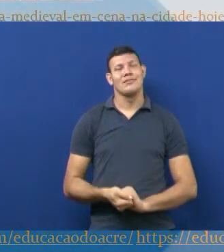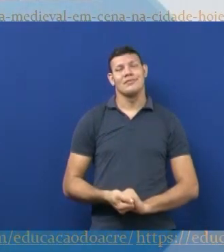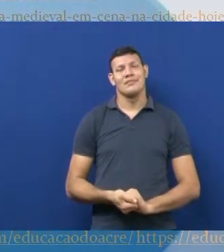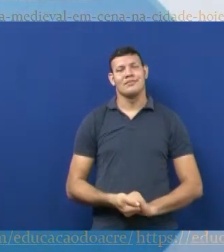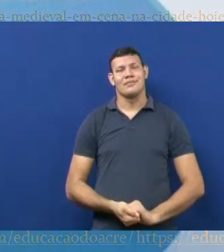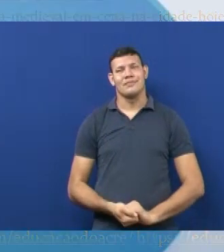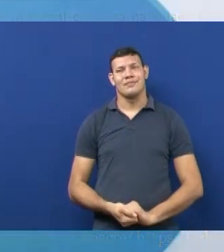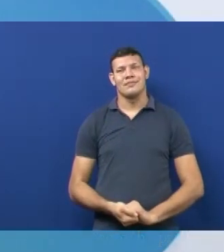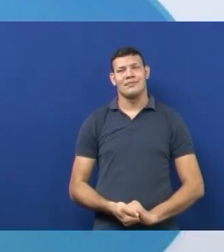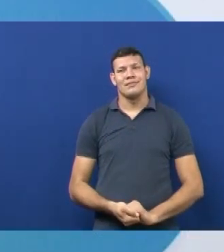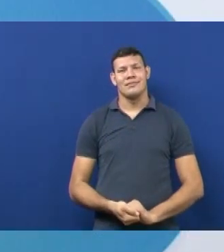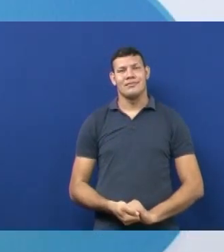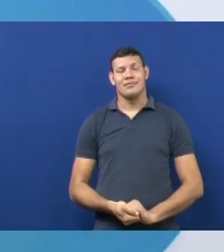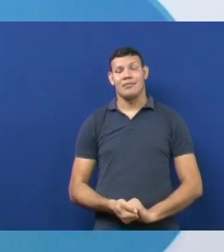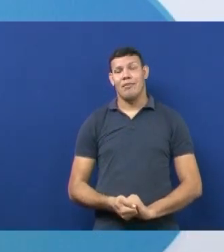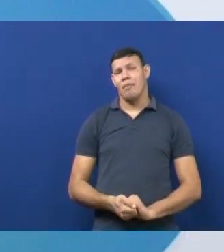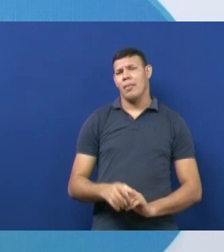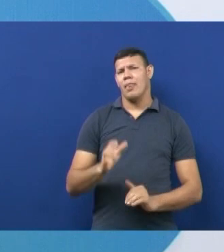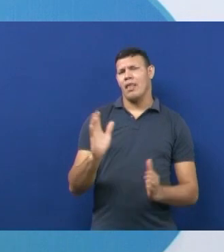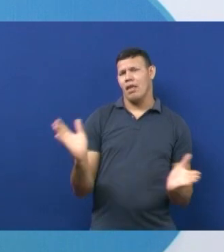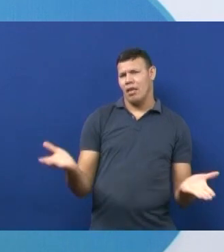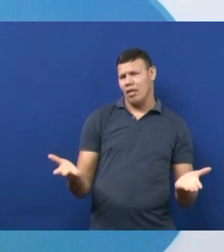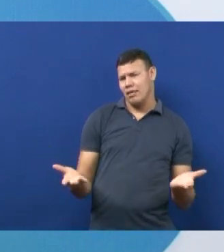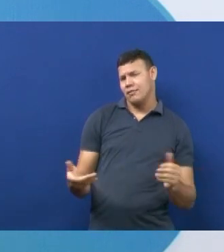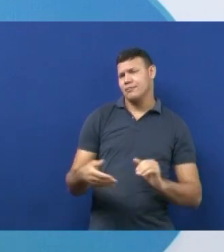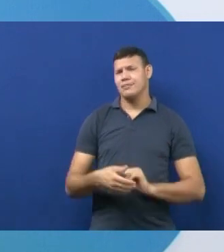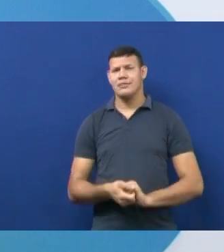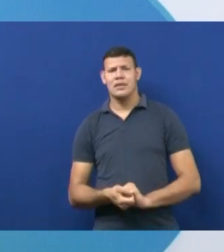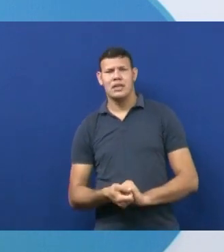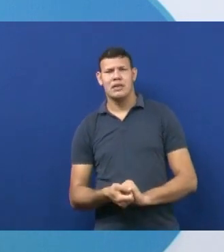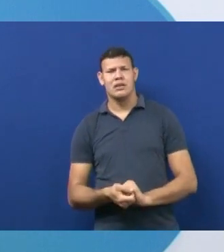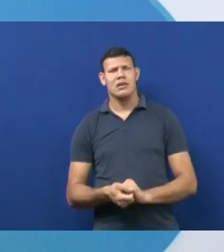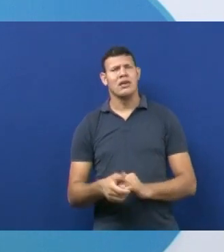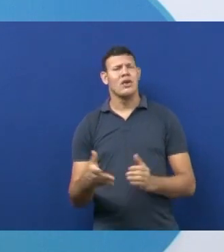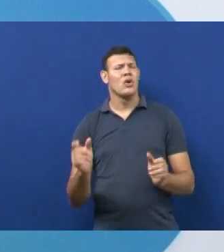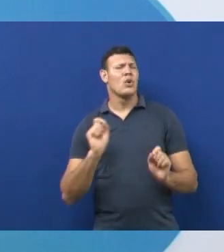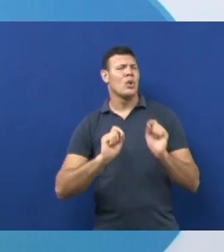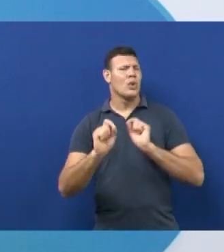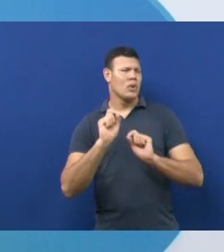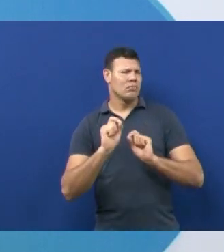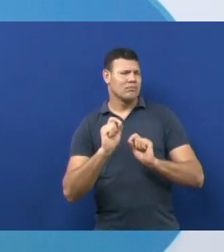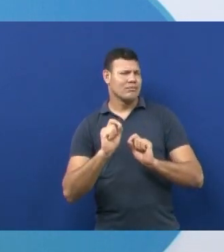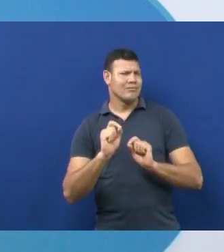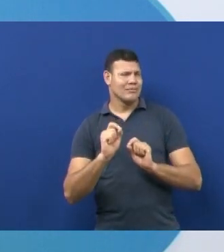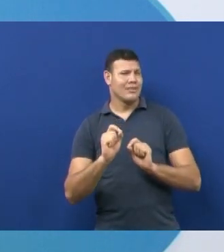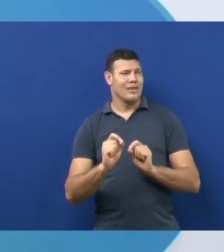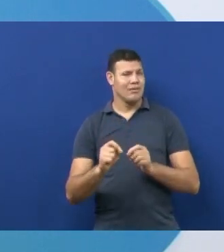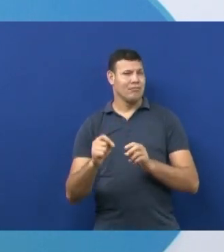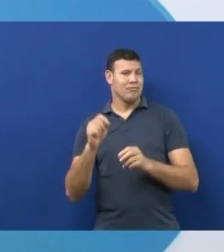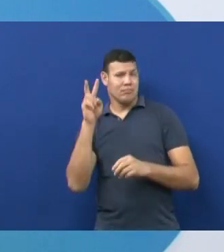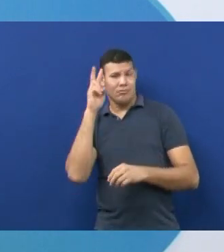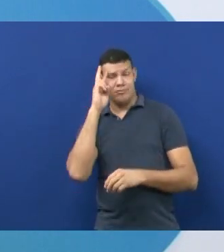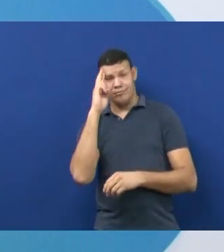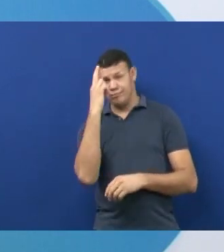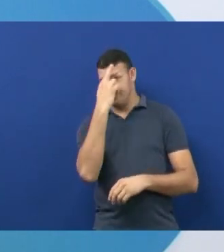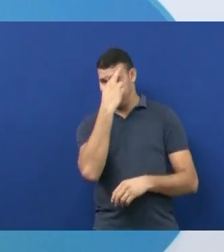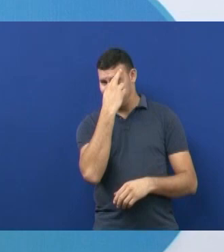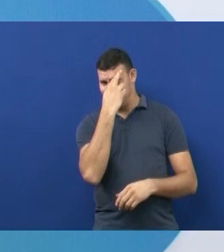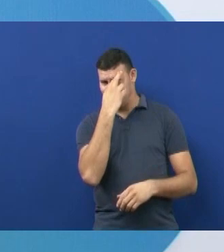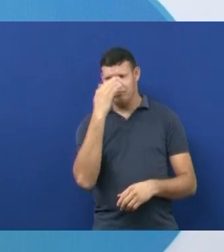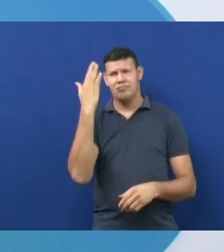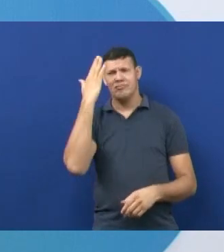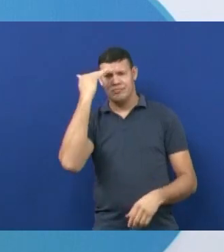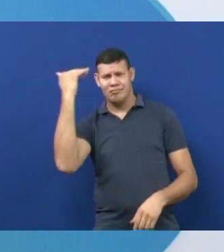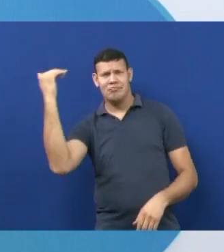assistir. E falando de teatro, nós vamos falar de um teatro específico da nossa história e muito famoso que